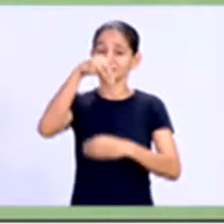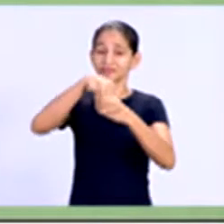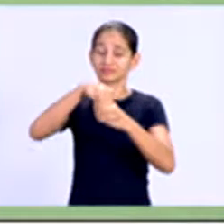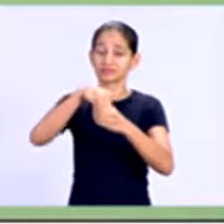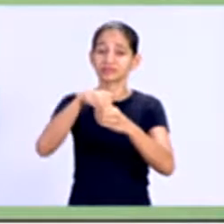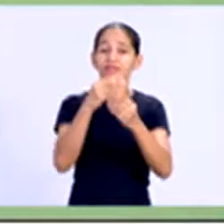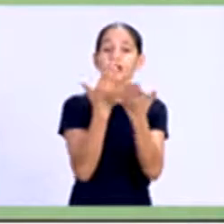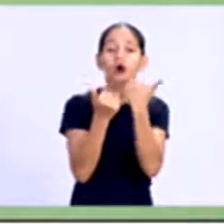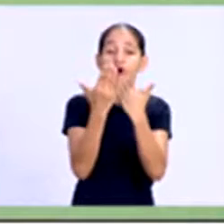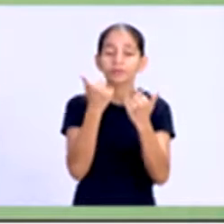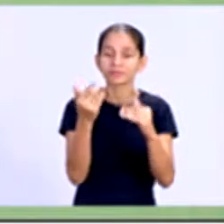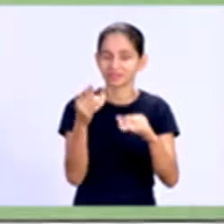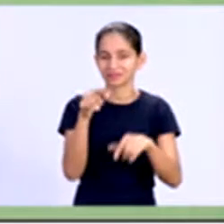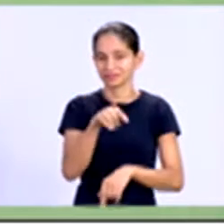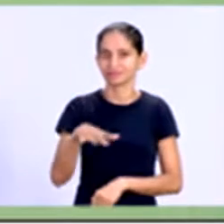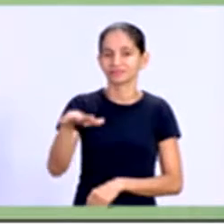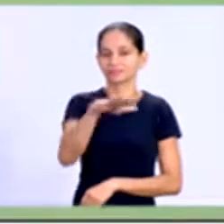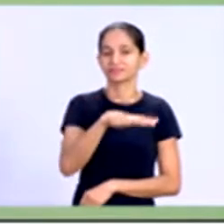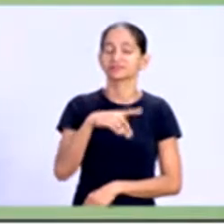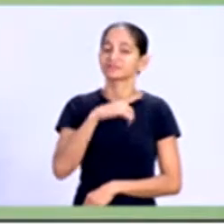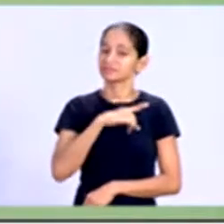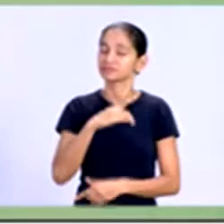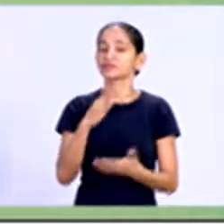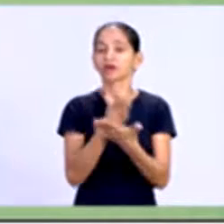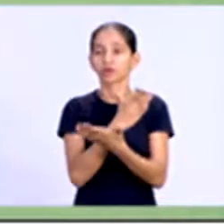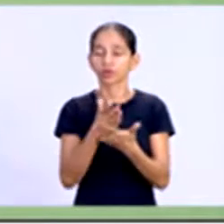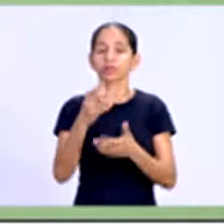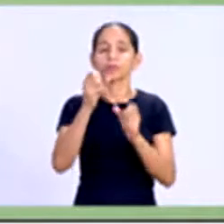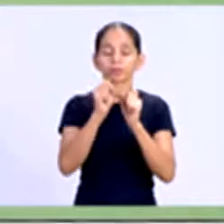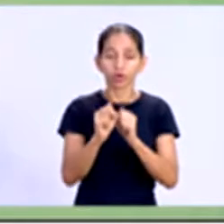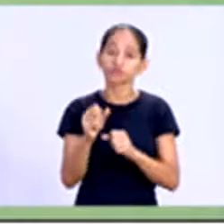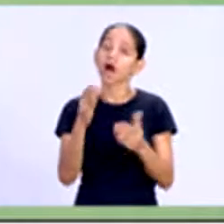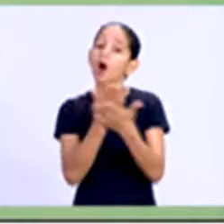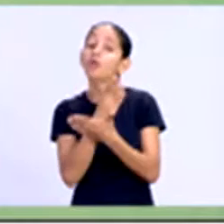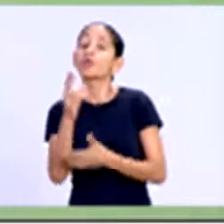ser divididos. Eles podem ser divididos em úteis,